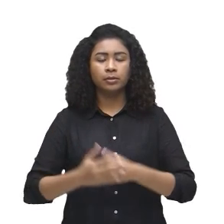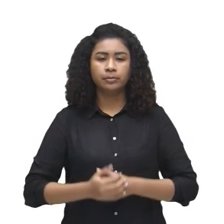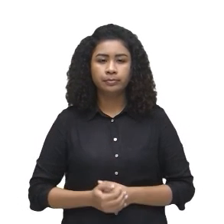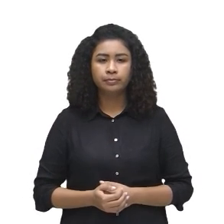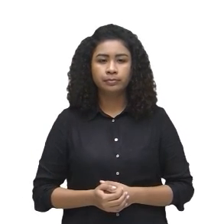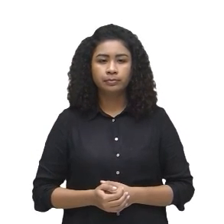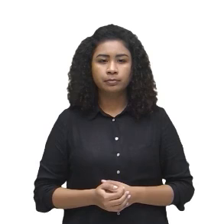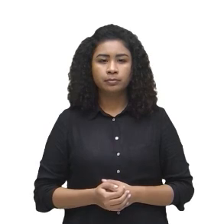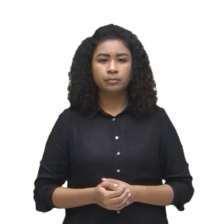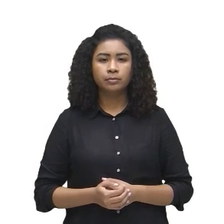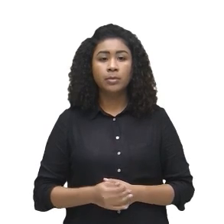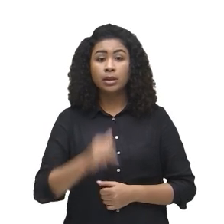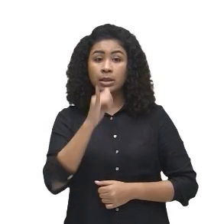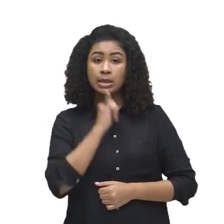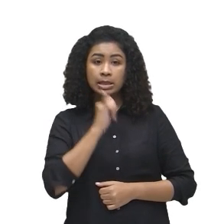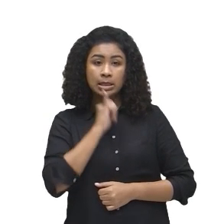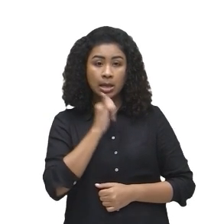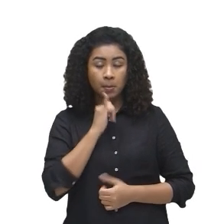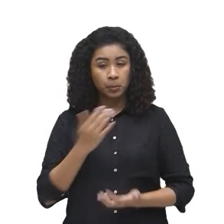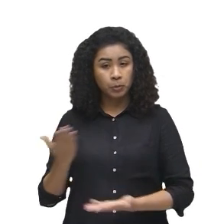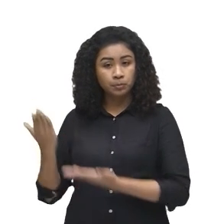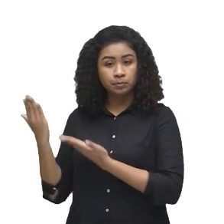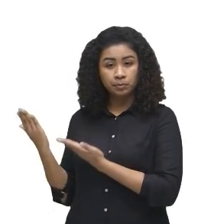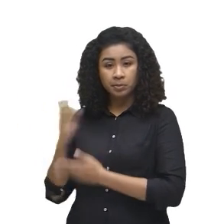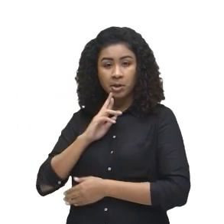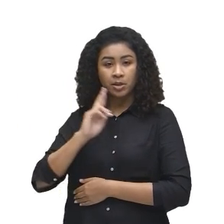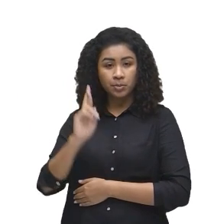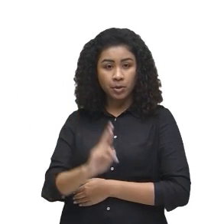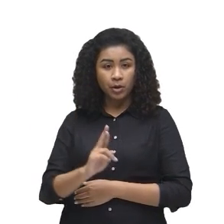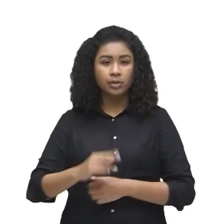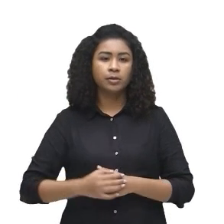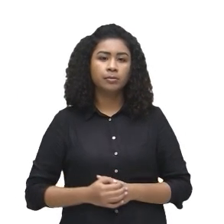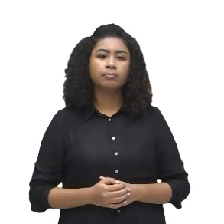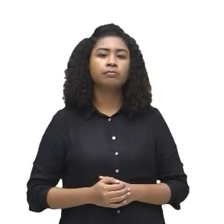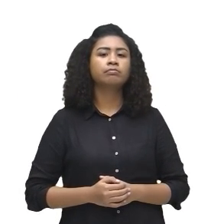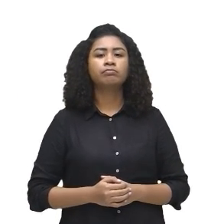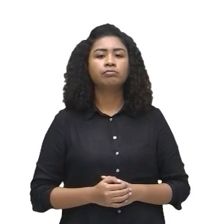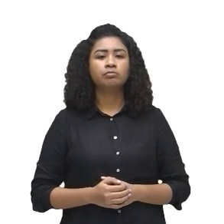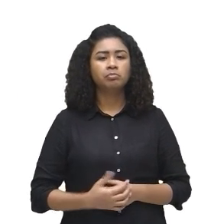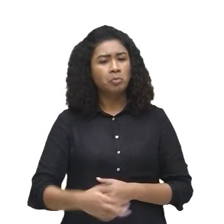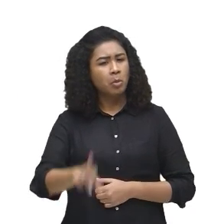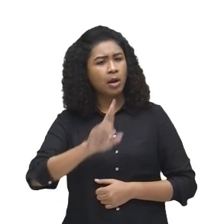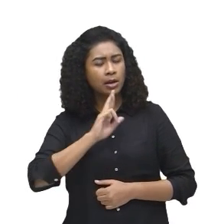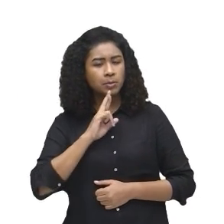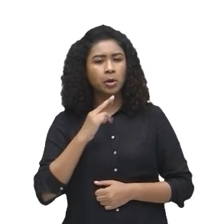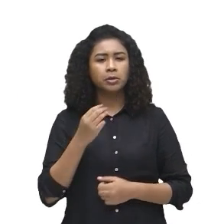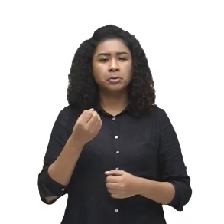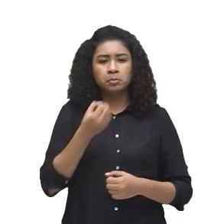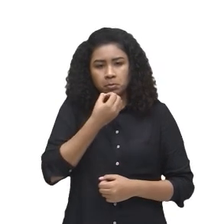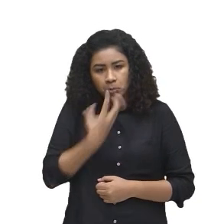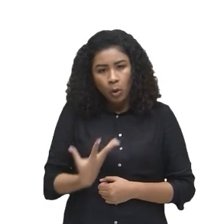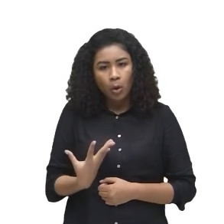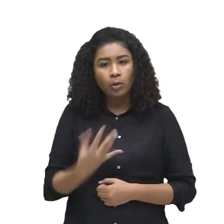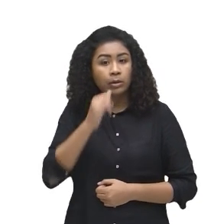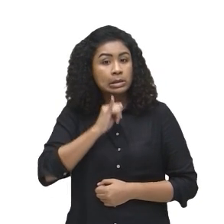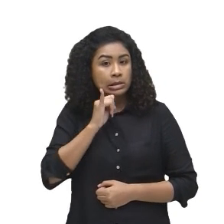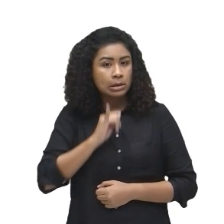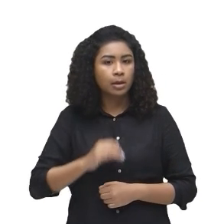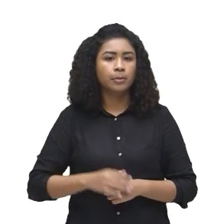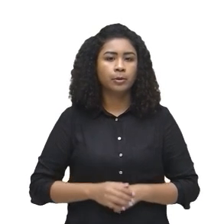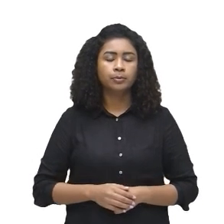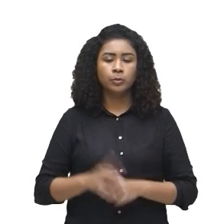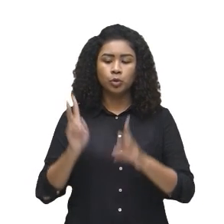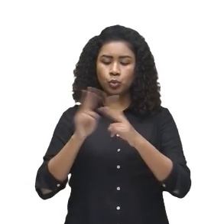sugestão de resposta nossa. Sugerimos considerar uma resposta semelhante a esta. As lutas